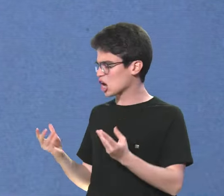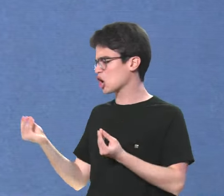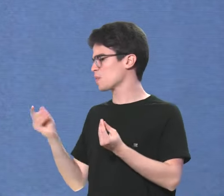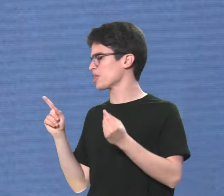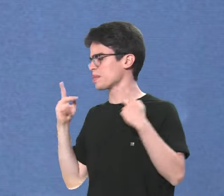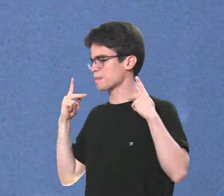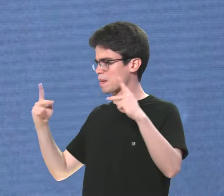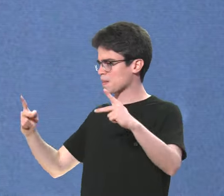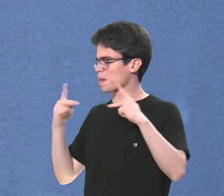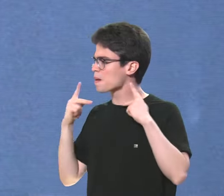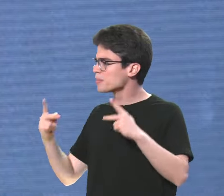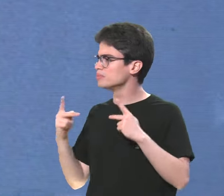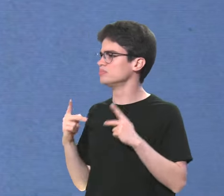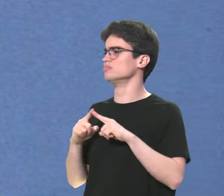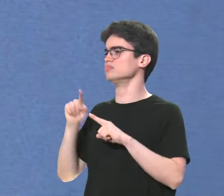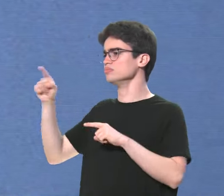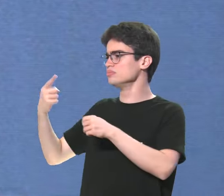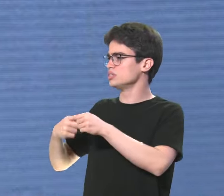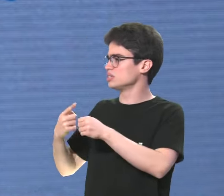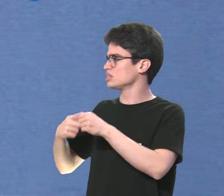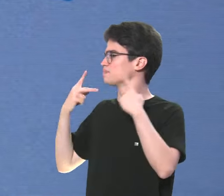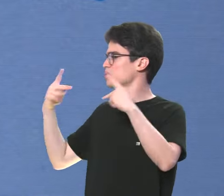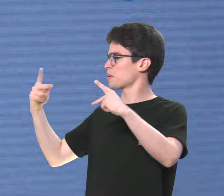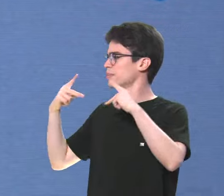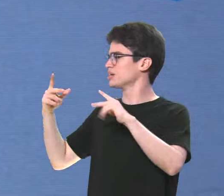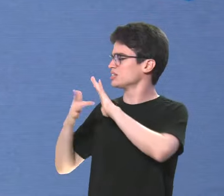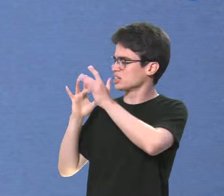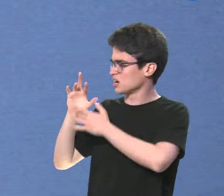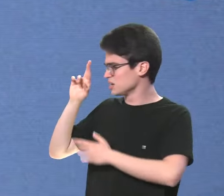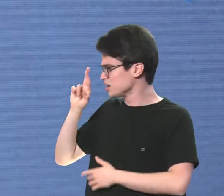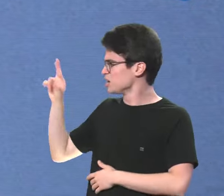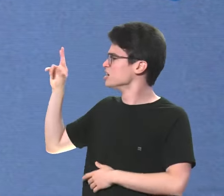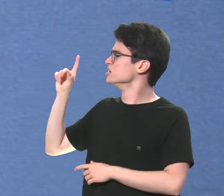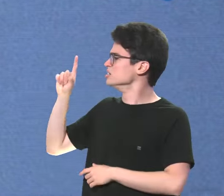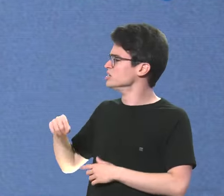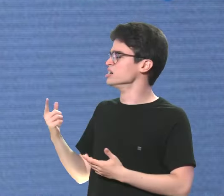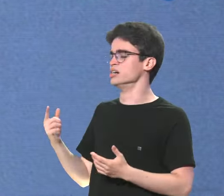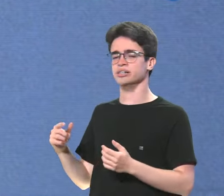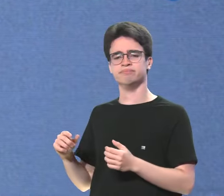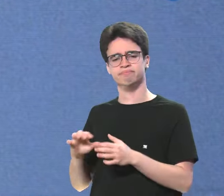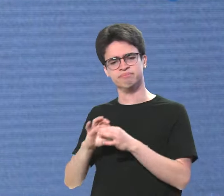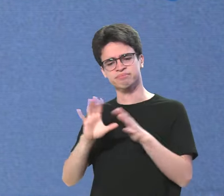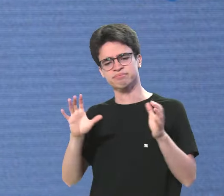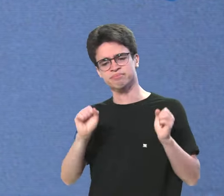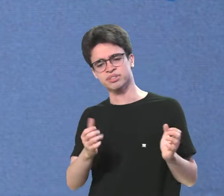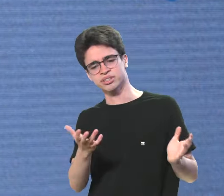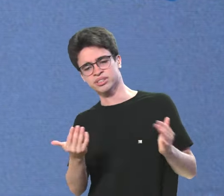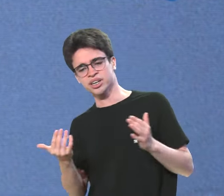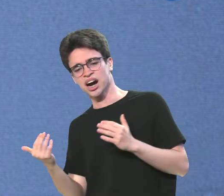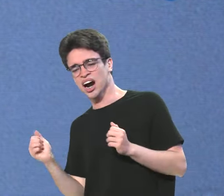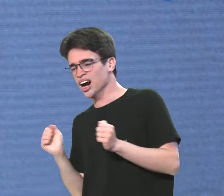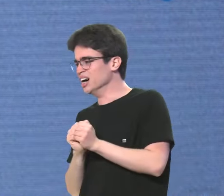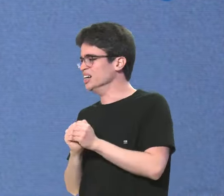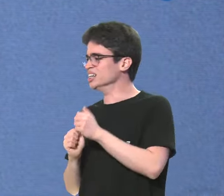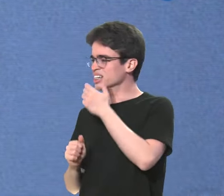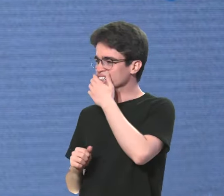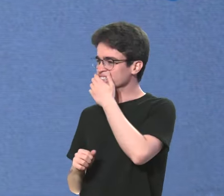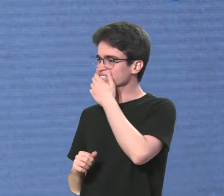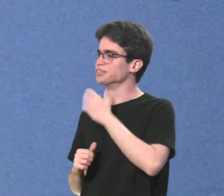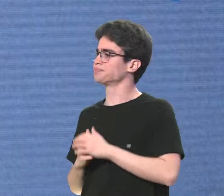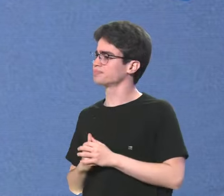ele pregava em Damasco dizendo que Jesus era o senhor e falou não podem podem chegar perto dele e